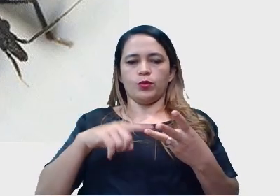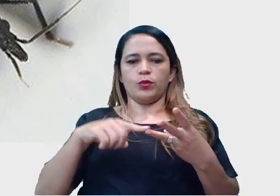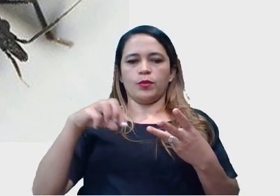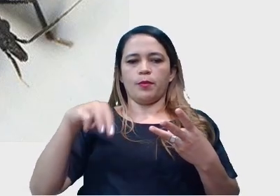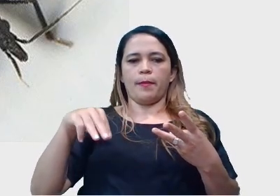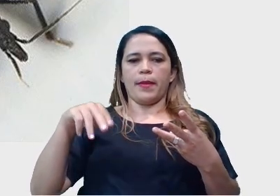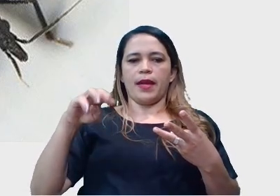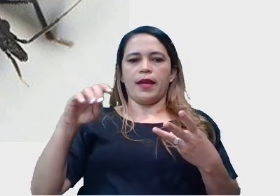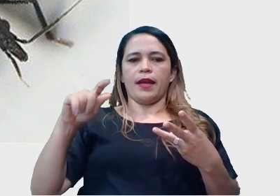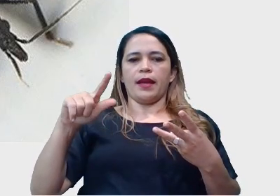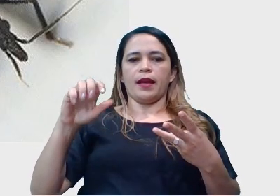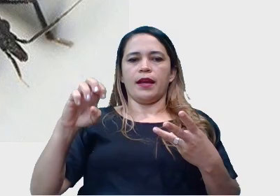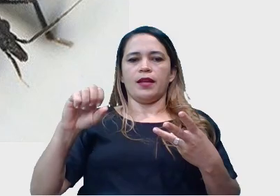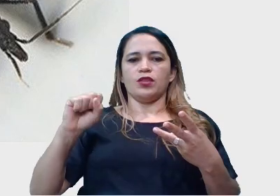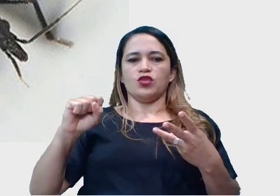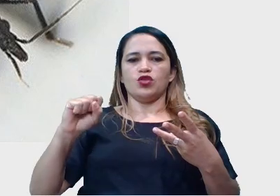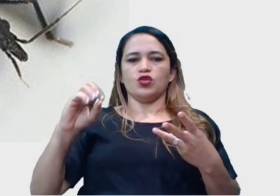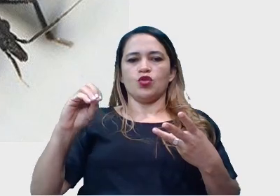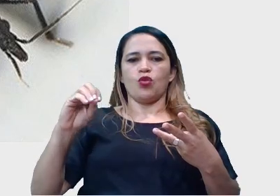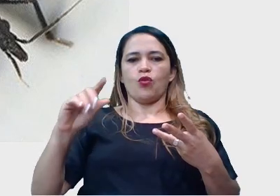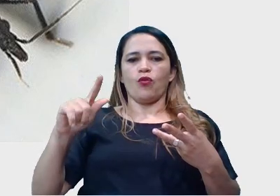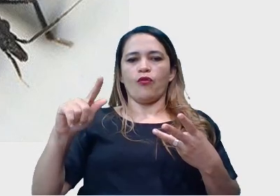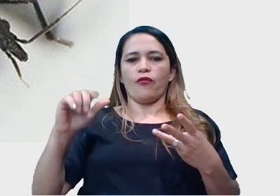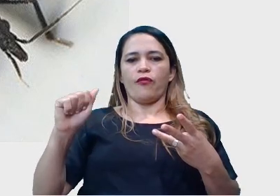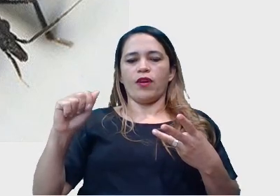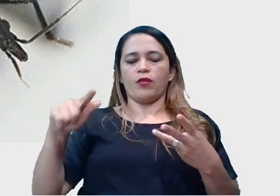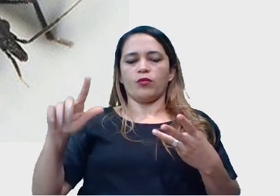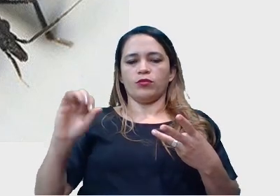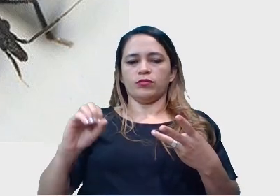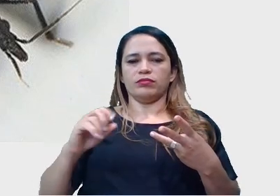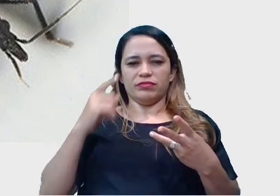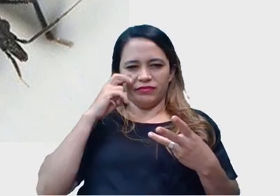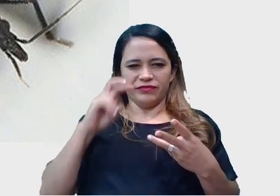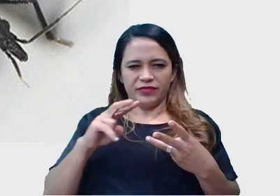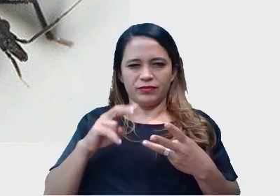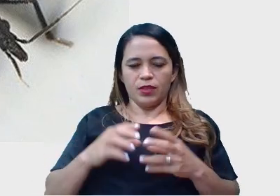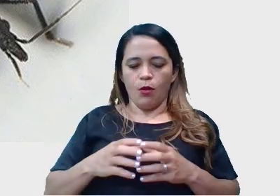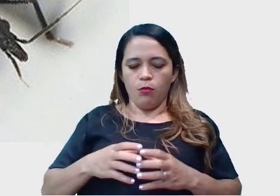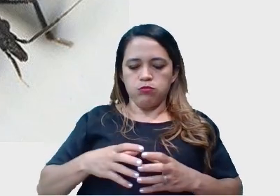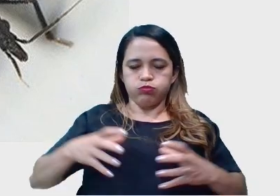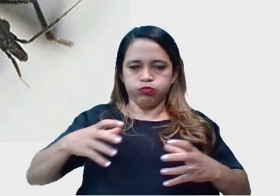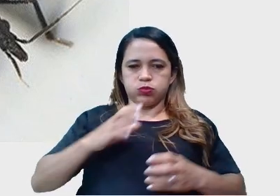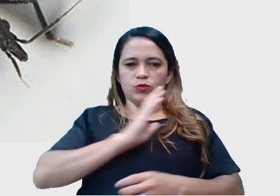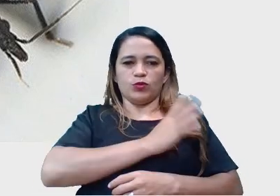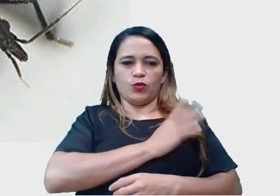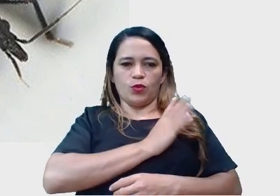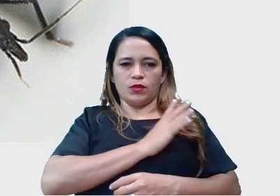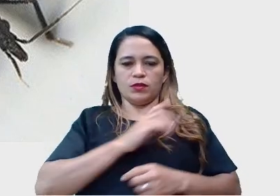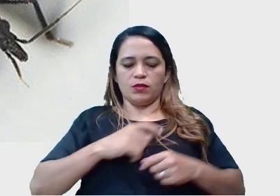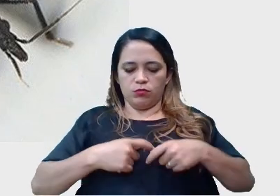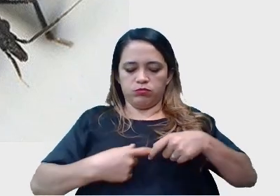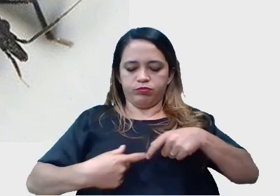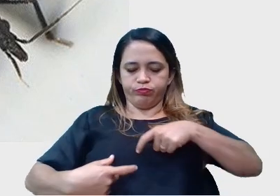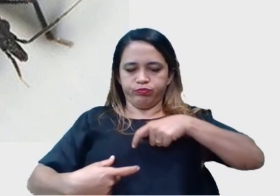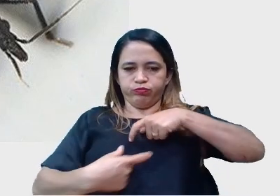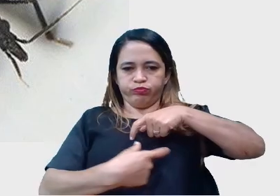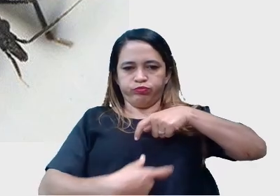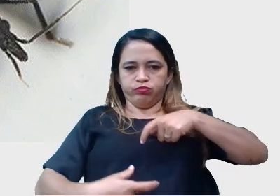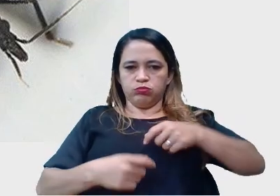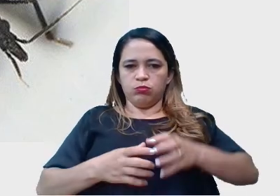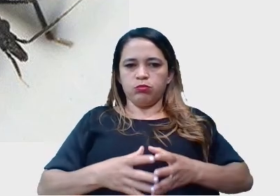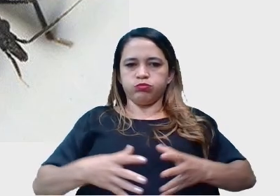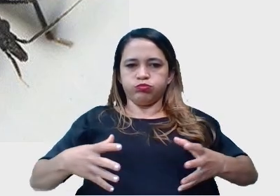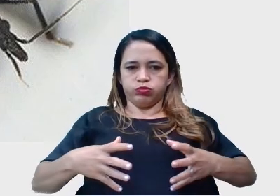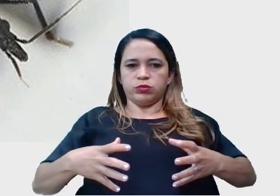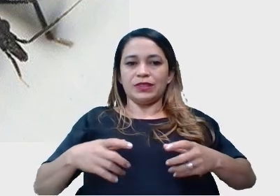Então, resumindo, é o inchaço do coração, o inchaço do nosso intestino grosso e o inchaço do